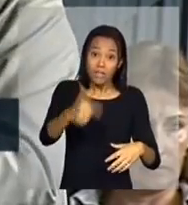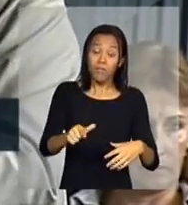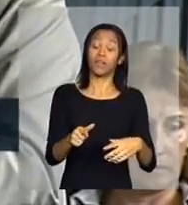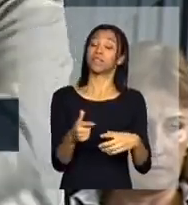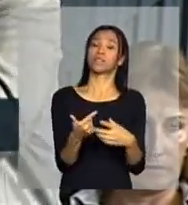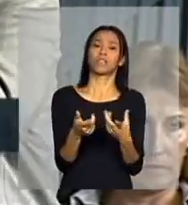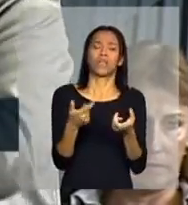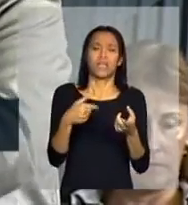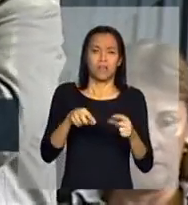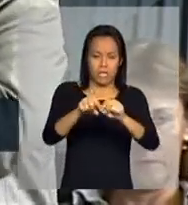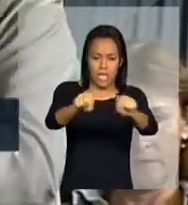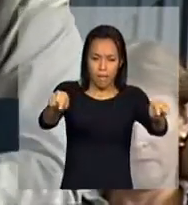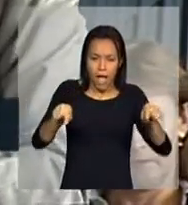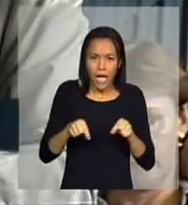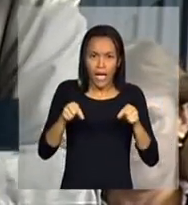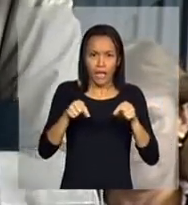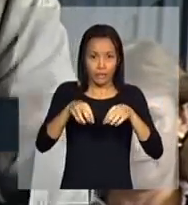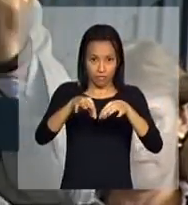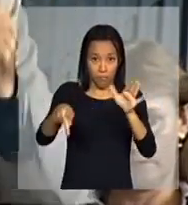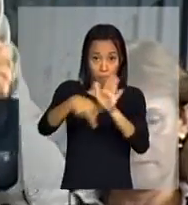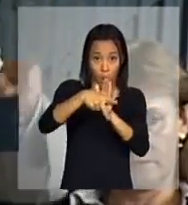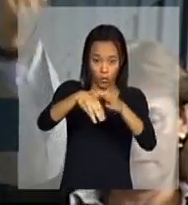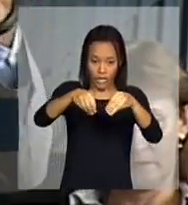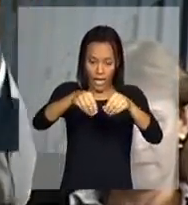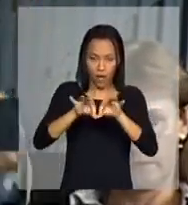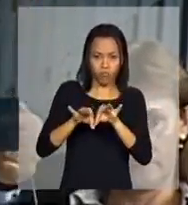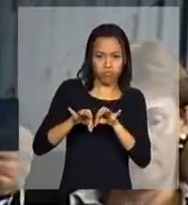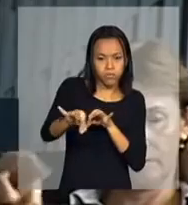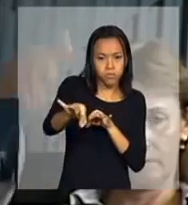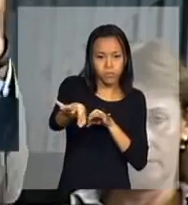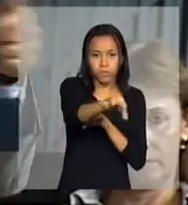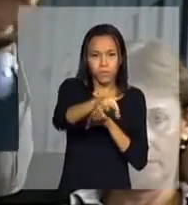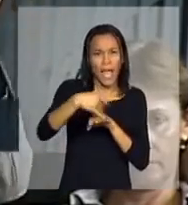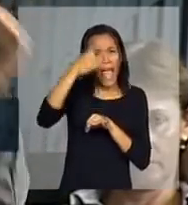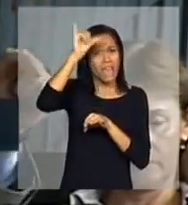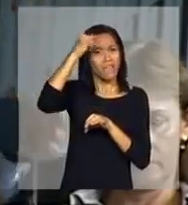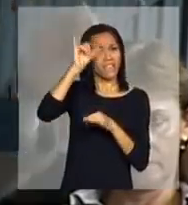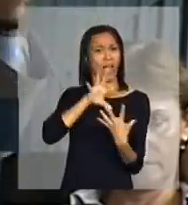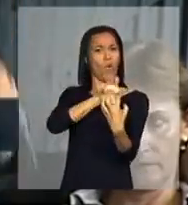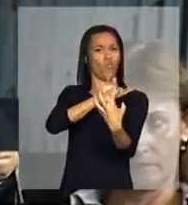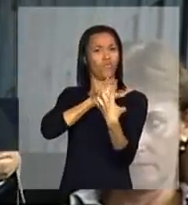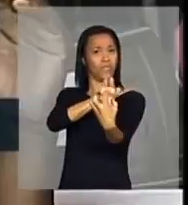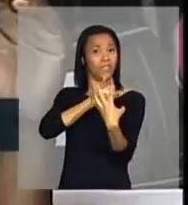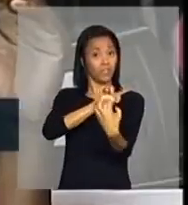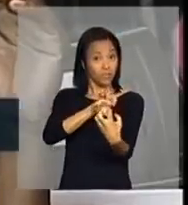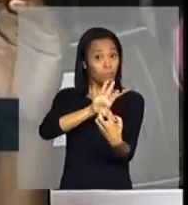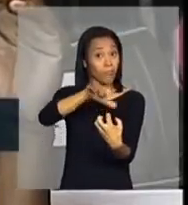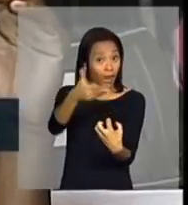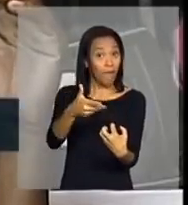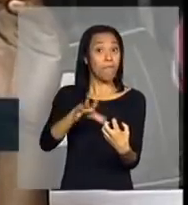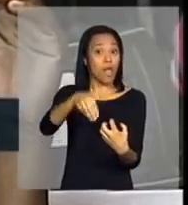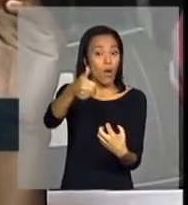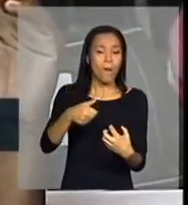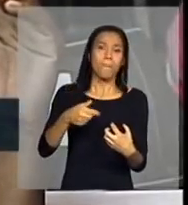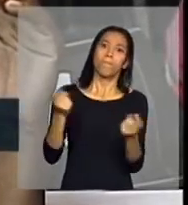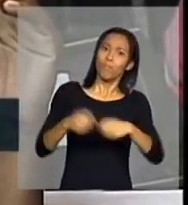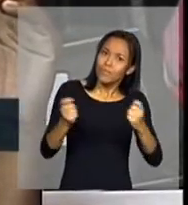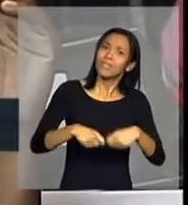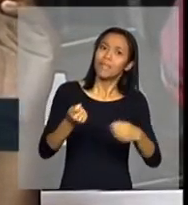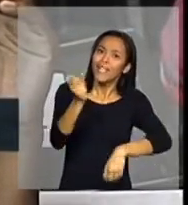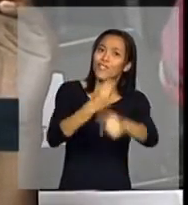tivermos ao demarcarmos terra, quanto mais conflitos nós conseguimos evitar quando fazemos as demarcações, mais possibilidade